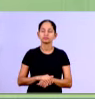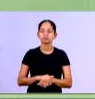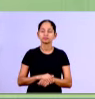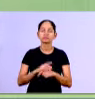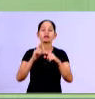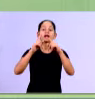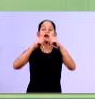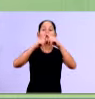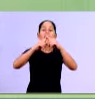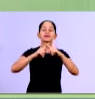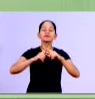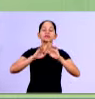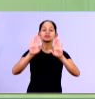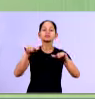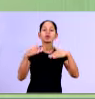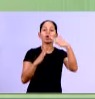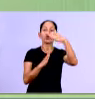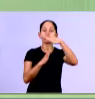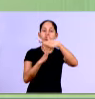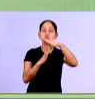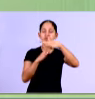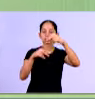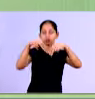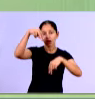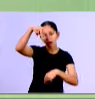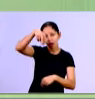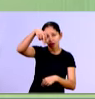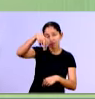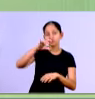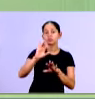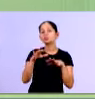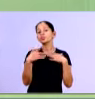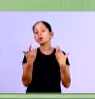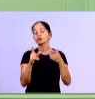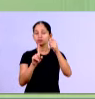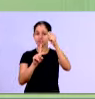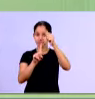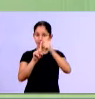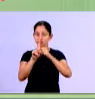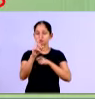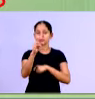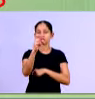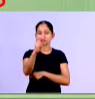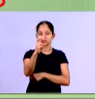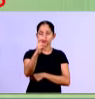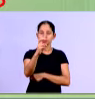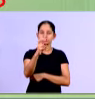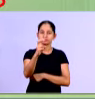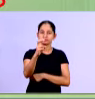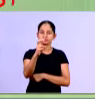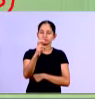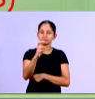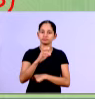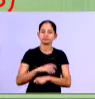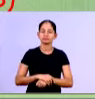o tempo. O tempo é de 5 meses. Então, aqui fica 5.